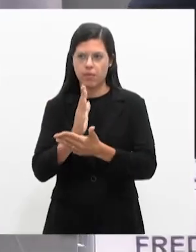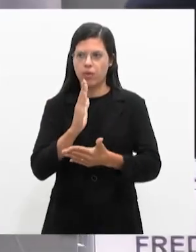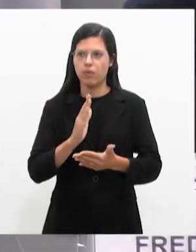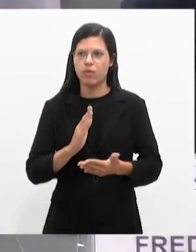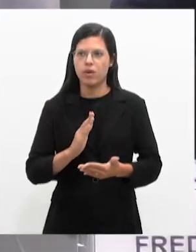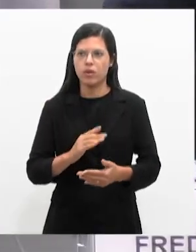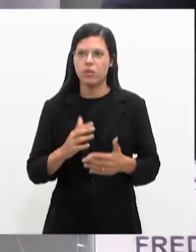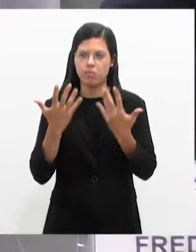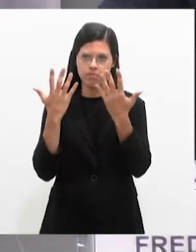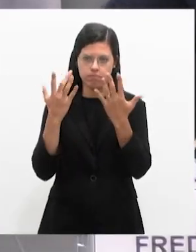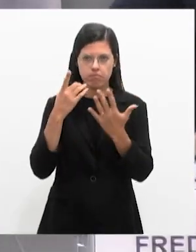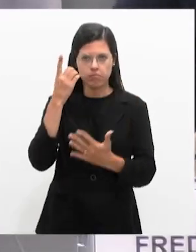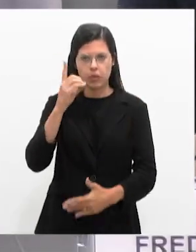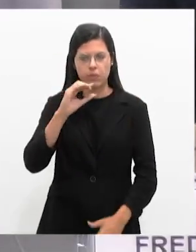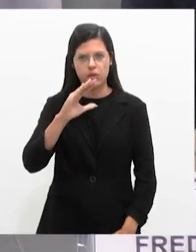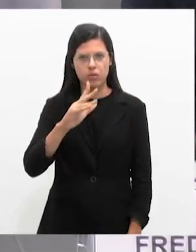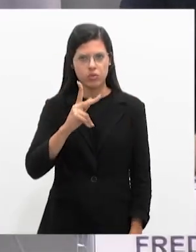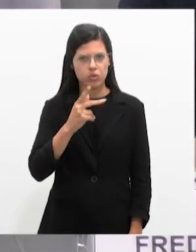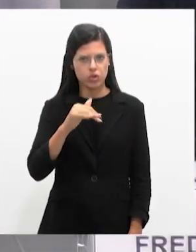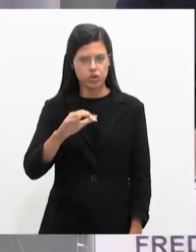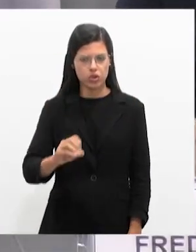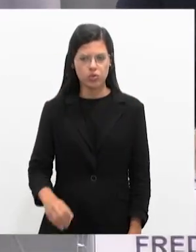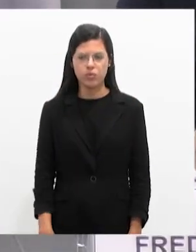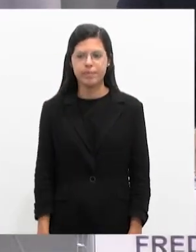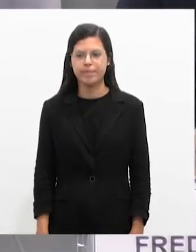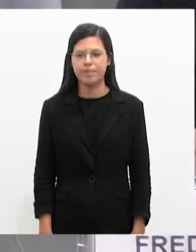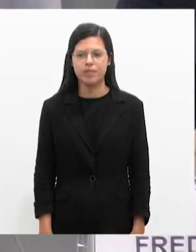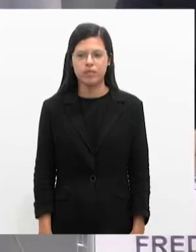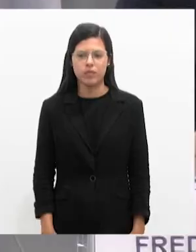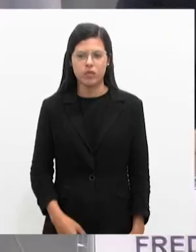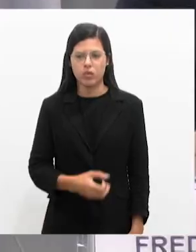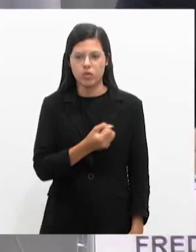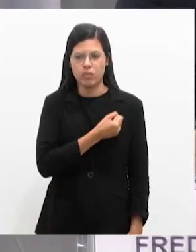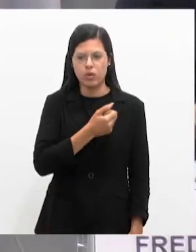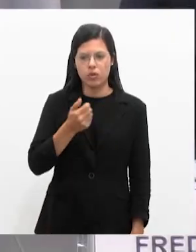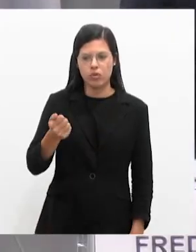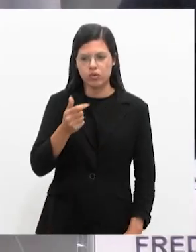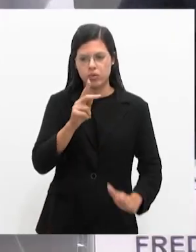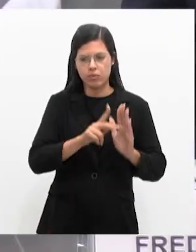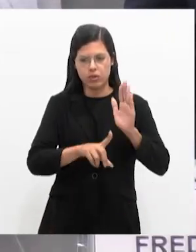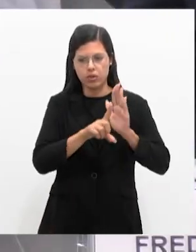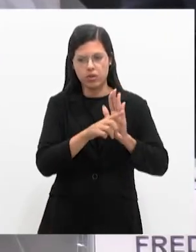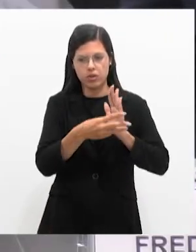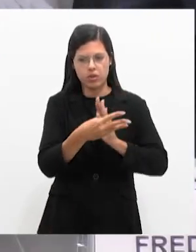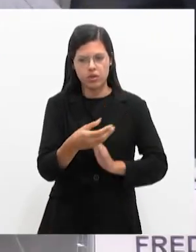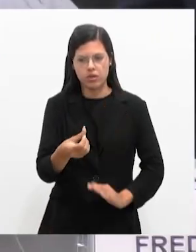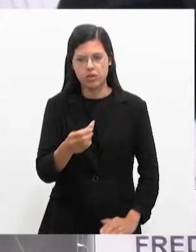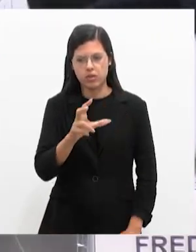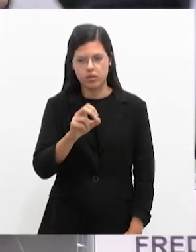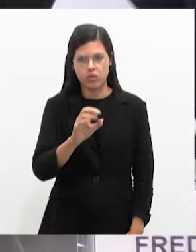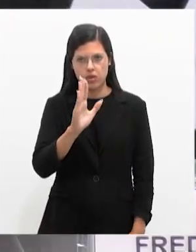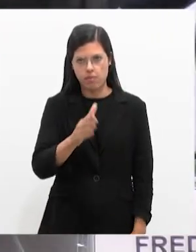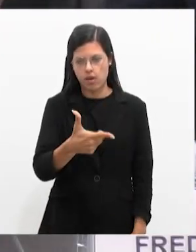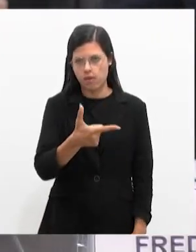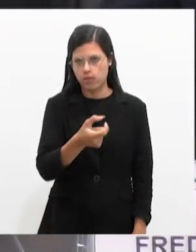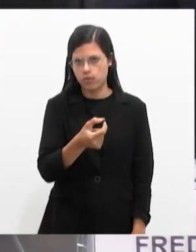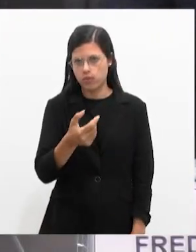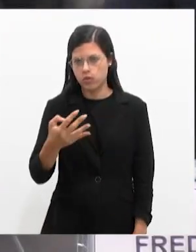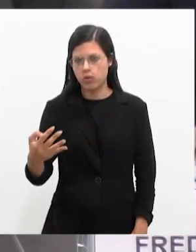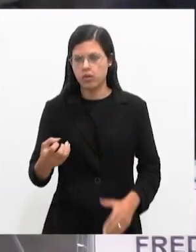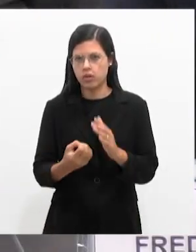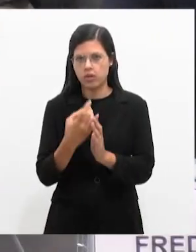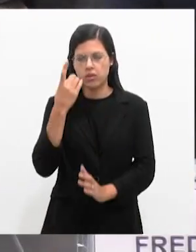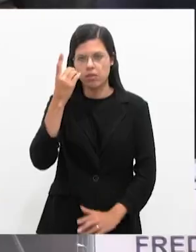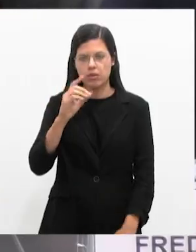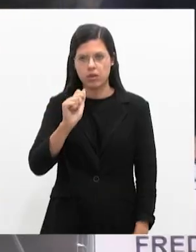Aprovado. Parabenizar o deputado Chico Machado pela iniciativa. 12 da pauta, projeto de lei 3650 de 24, de autoria do deputado Alan